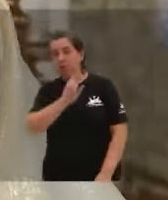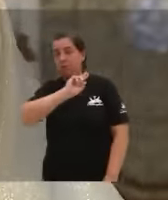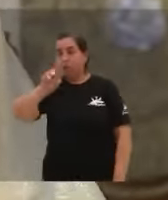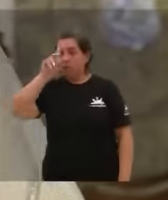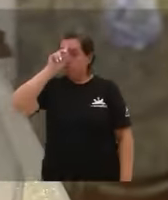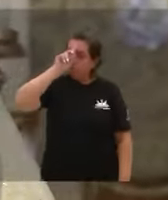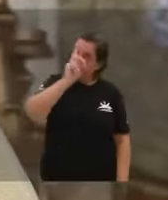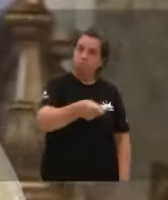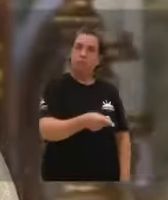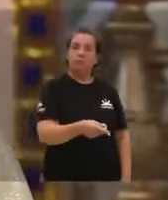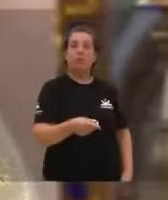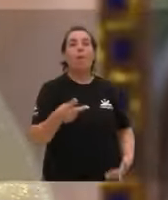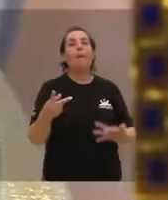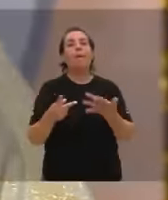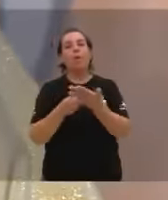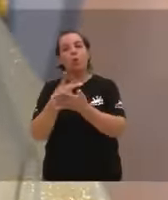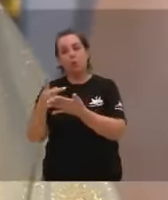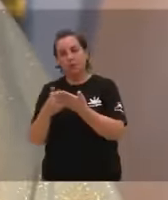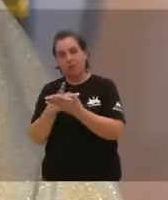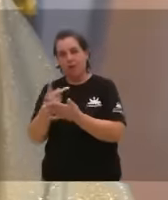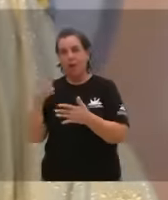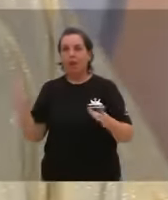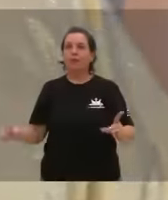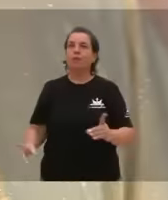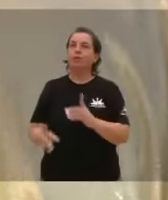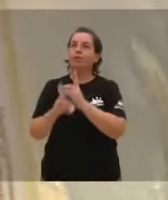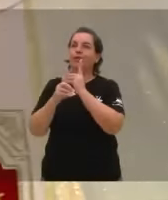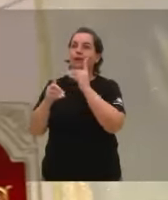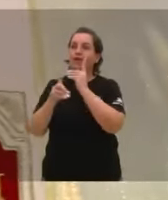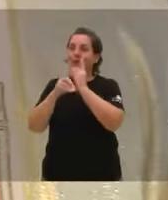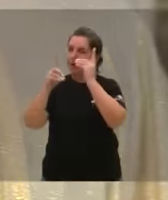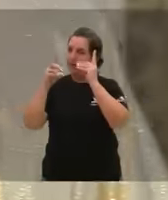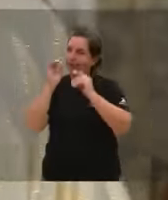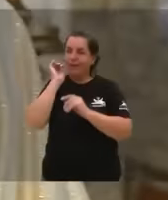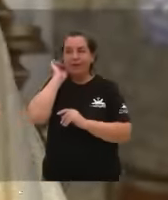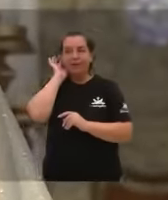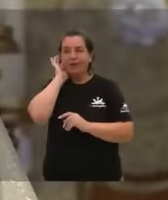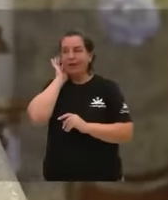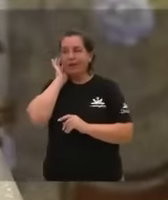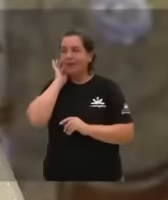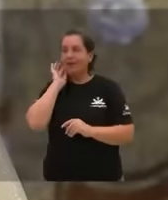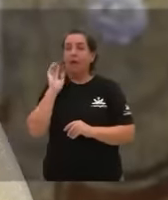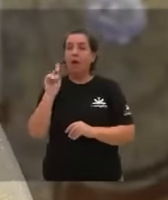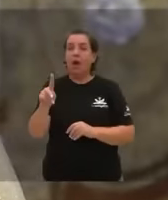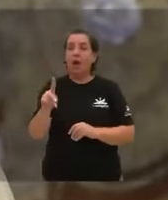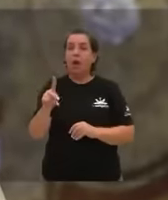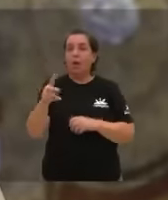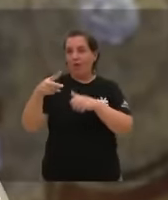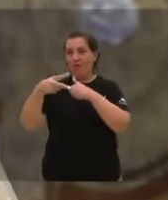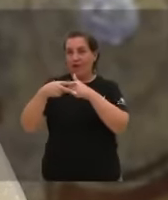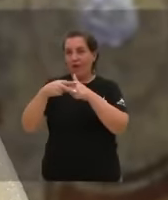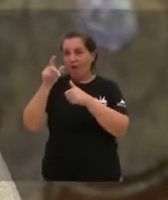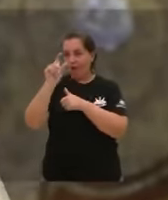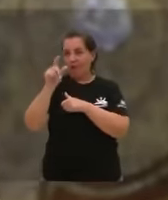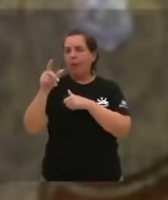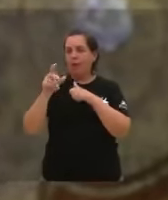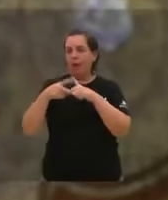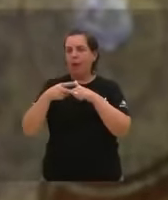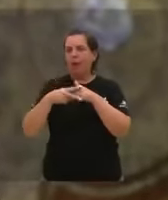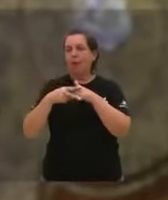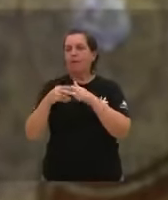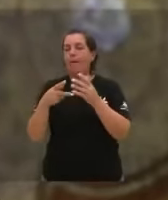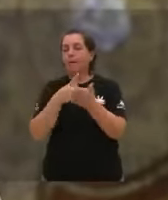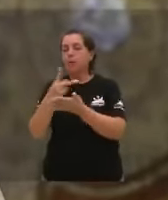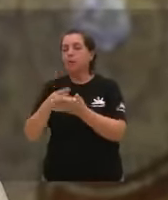segunda: buscai e achareis. O verbo buscar, que vem depois do